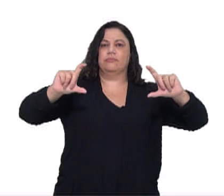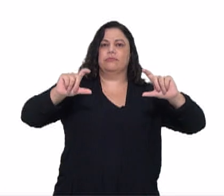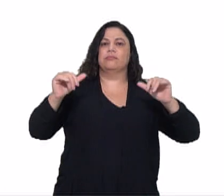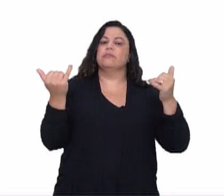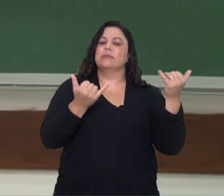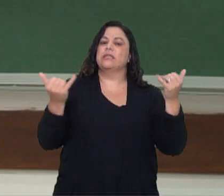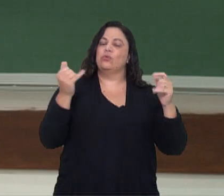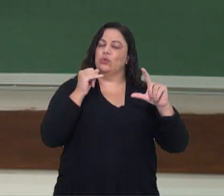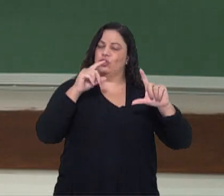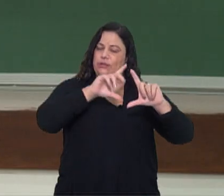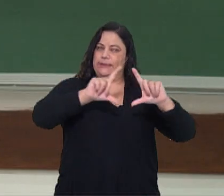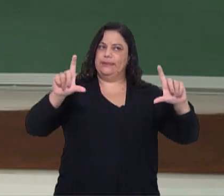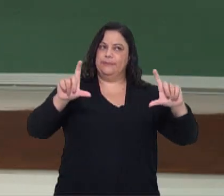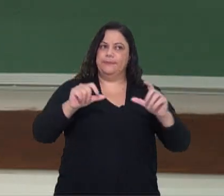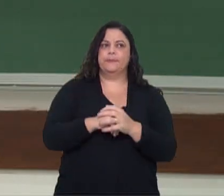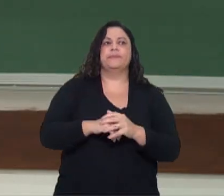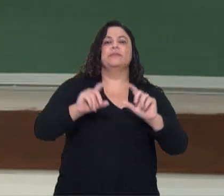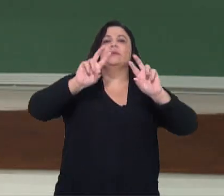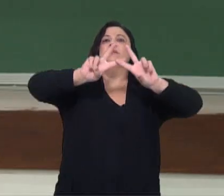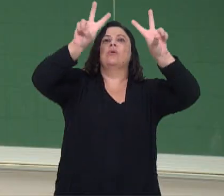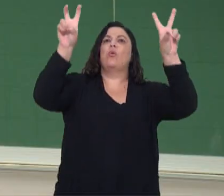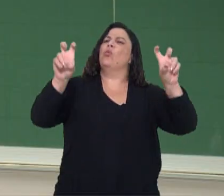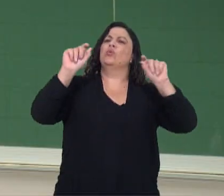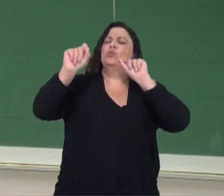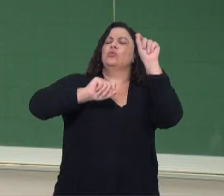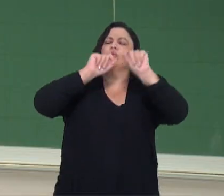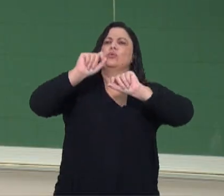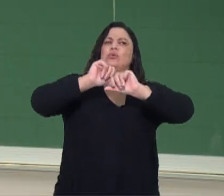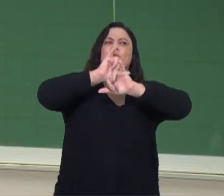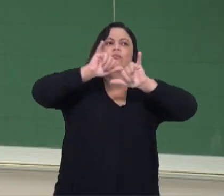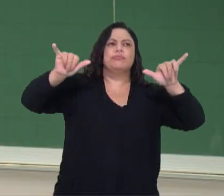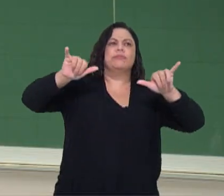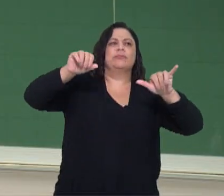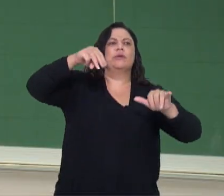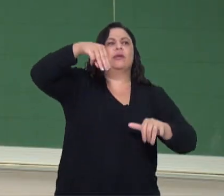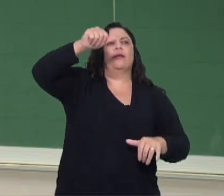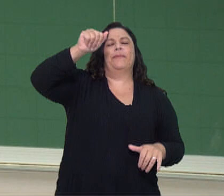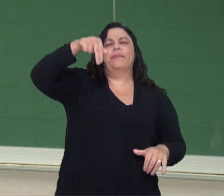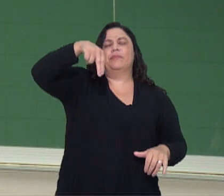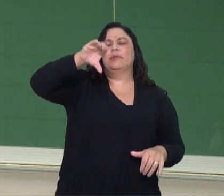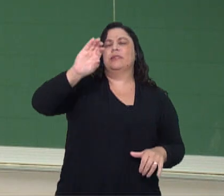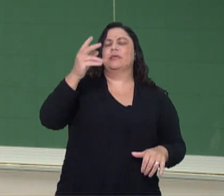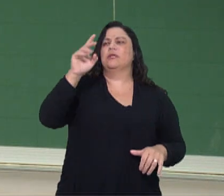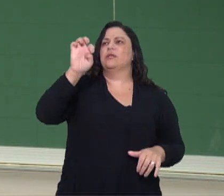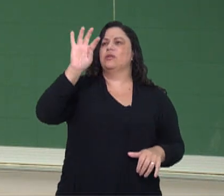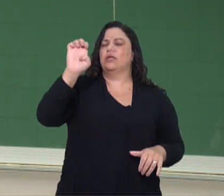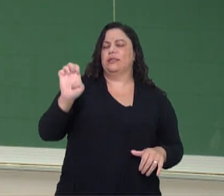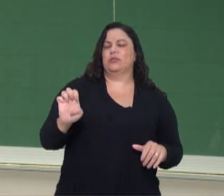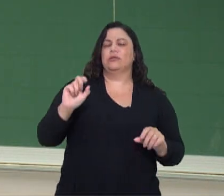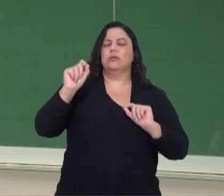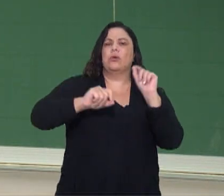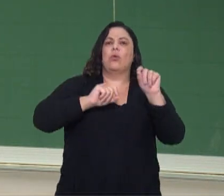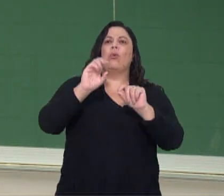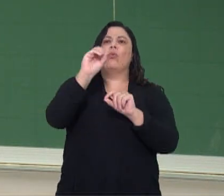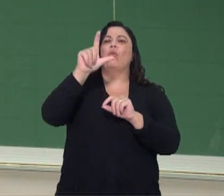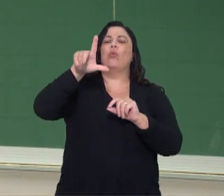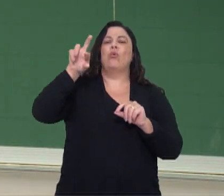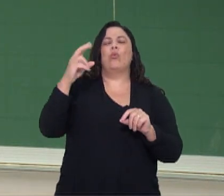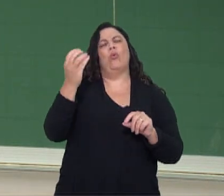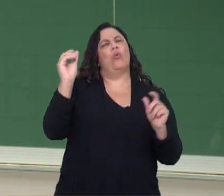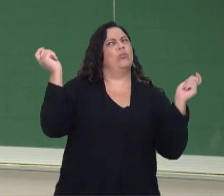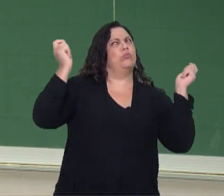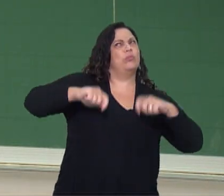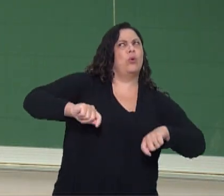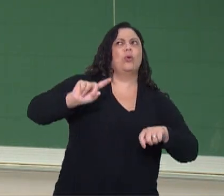O título é a manchete, que a gente chama de manchete, depois a gente vai ver mais para frente. O olho, ele pode ter ou não, mas é